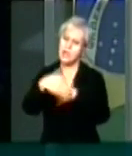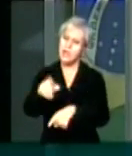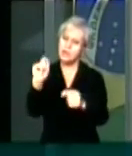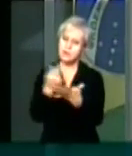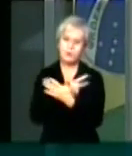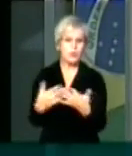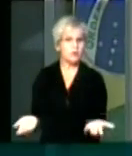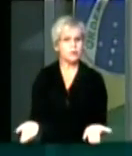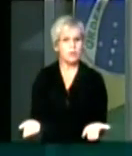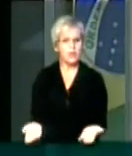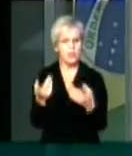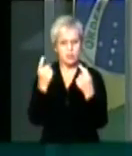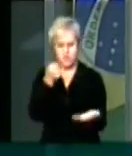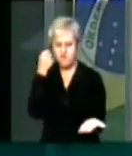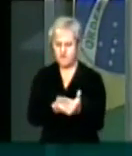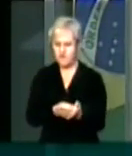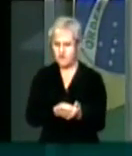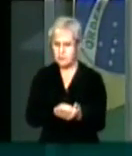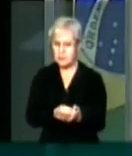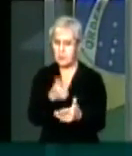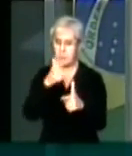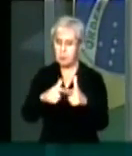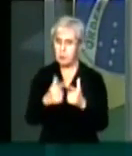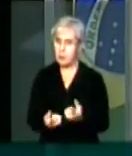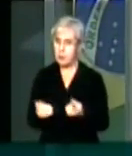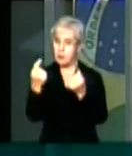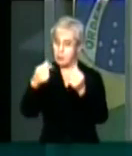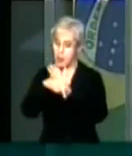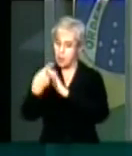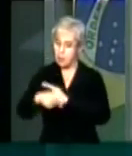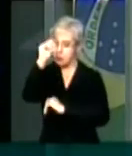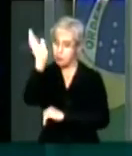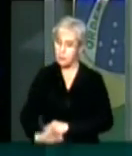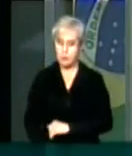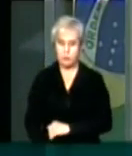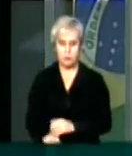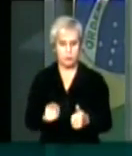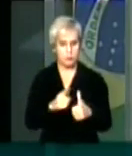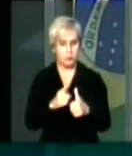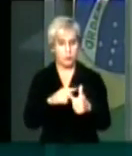realidade, vamos à dura situação econômica do Brasil. China,